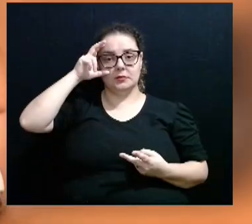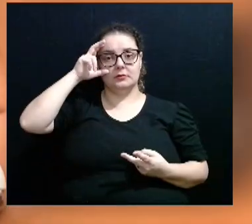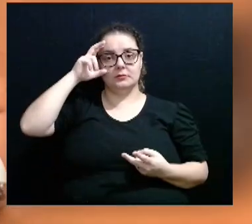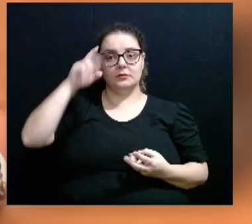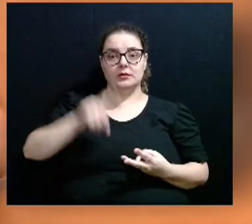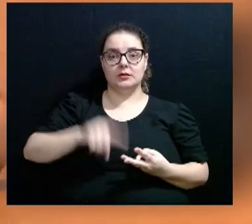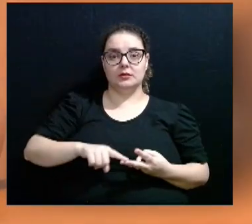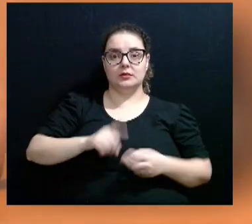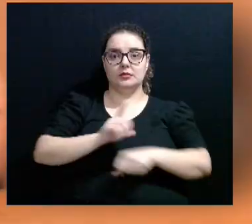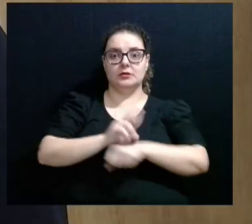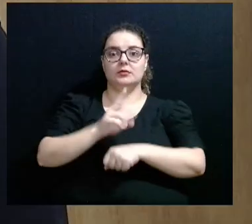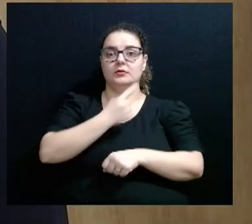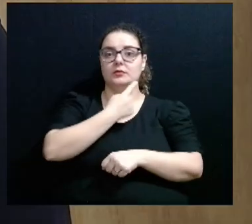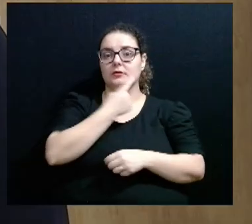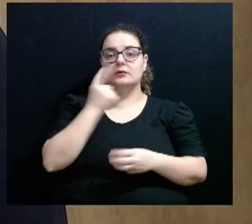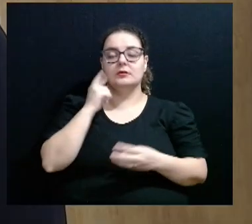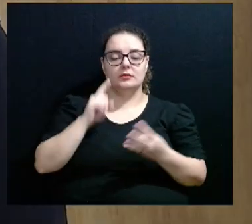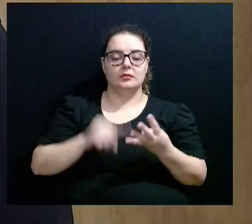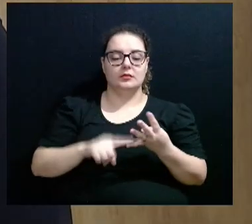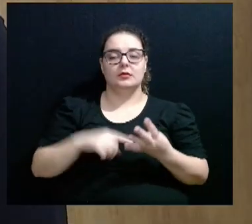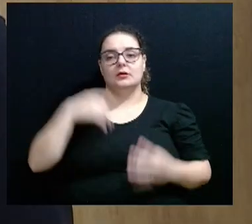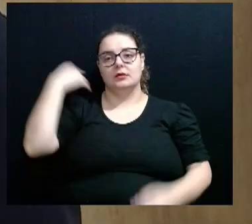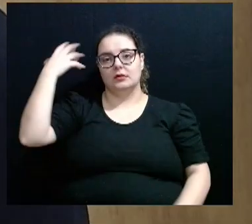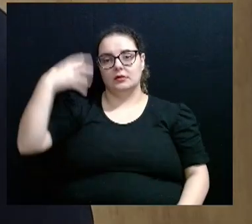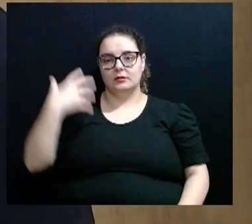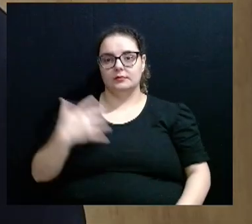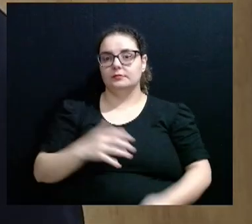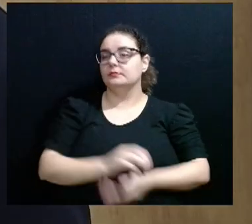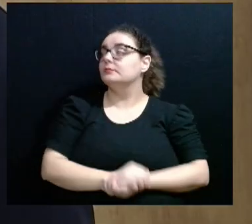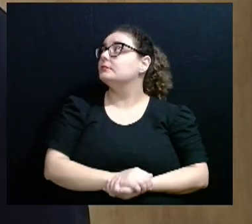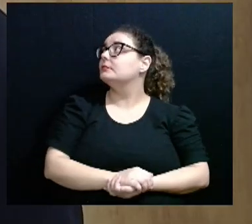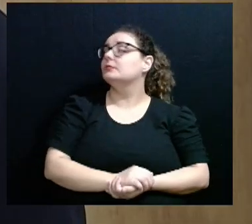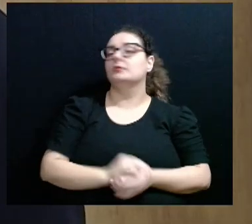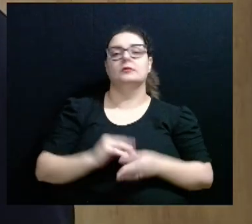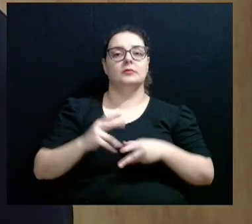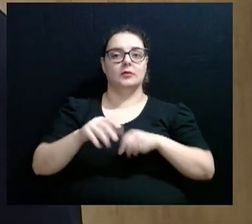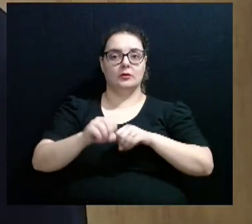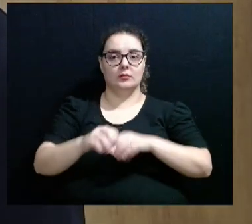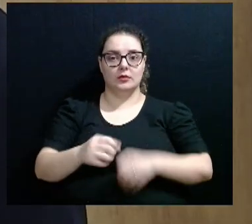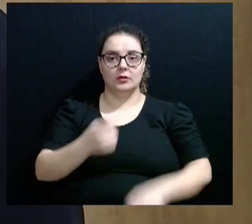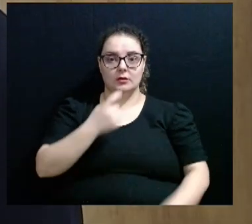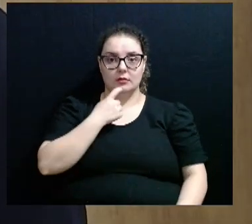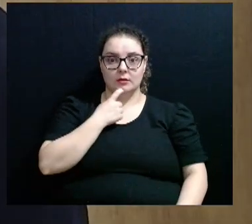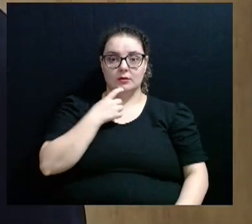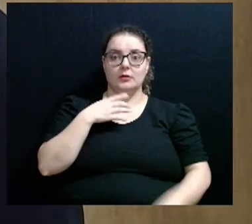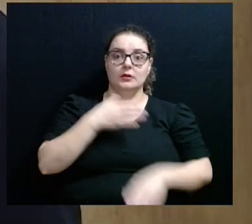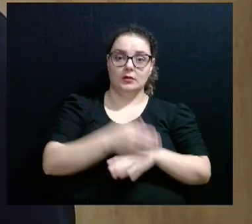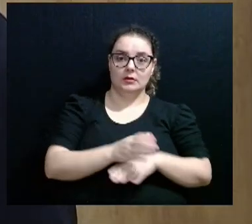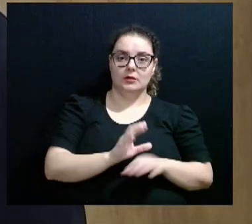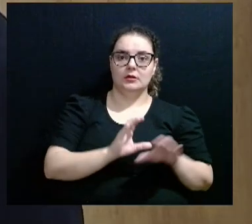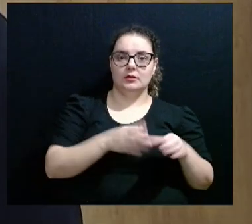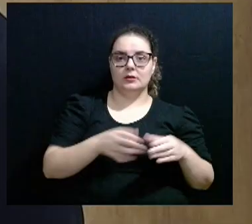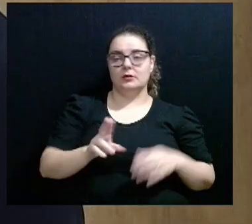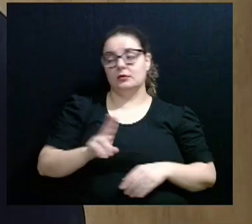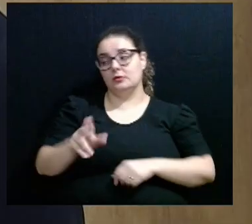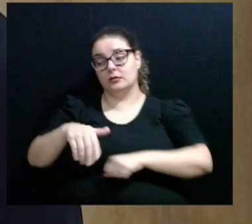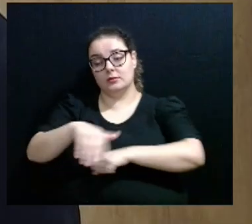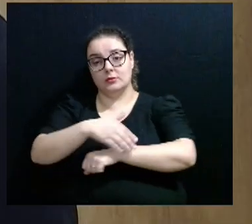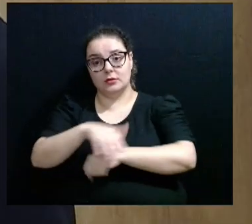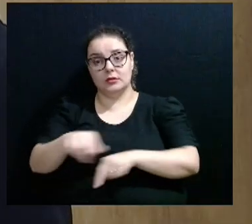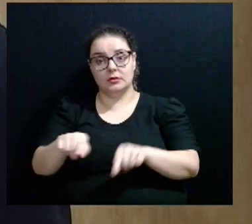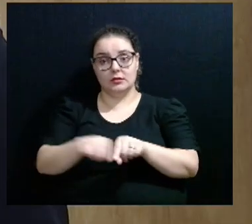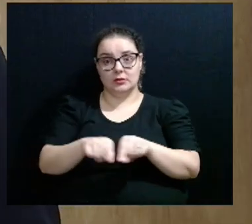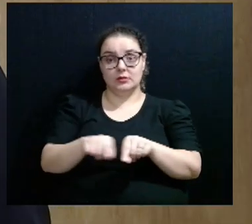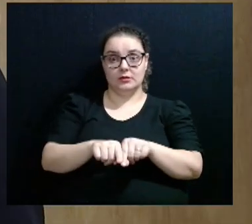e a vereadora Guida Calisto. Tudo que passe pela educação de Campinas passa na comissão, nome de rua também que os vereadores gostam bastante de fazer